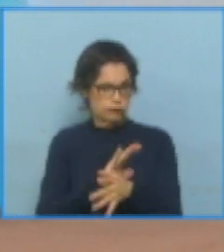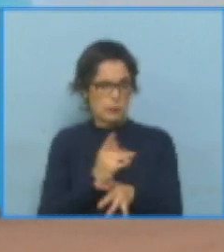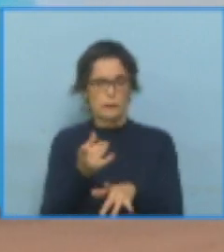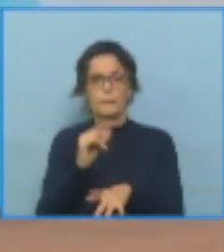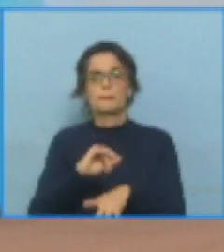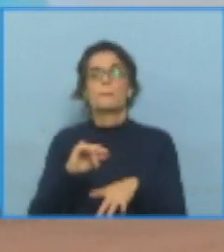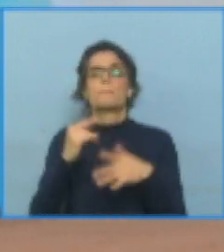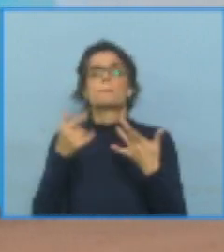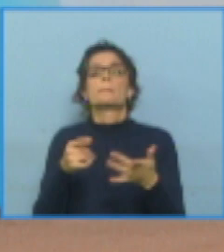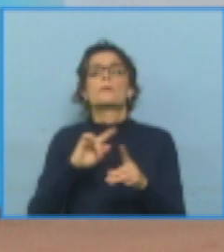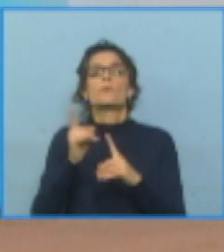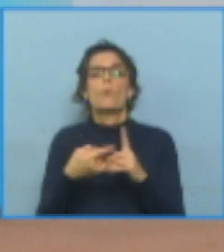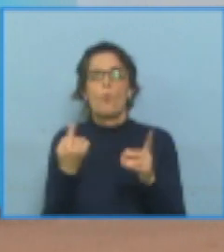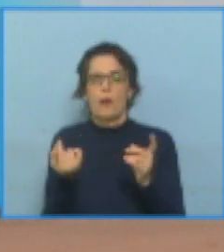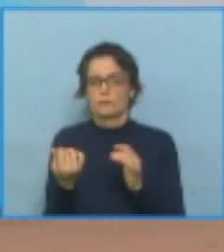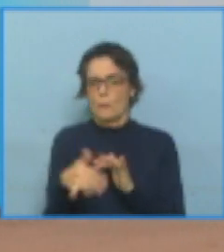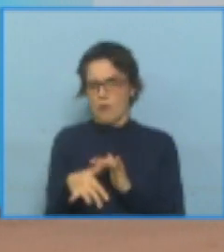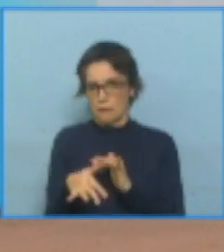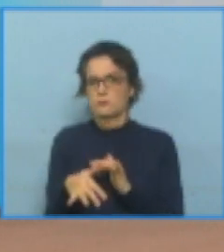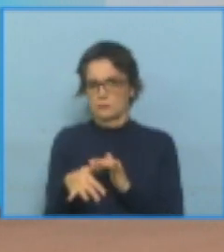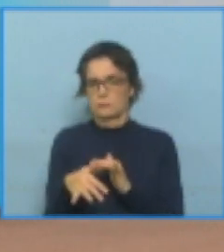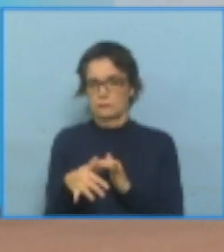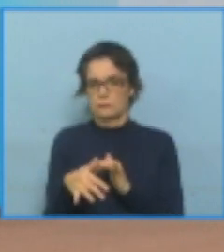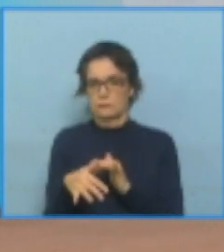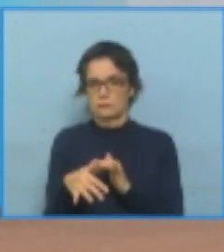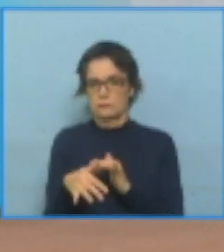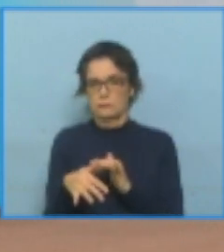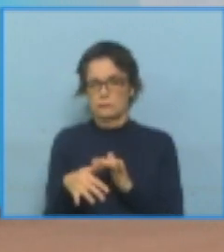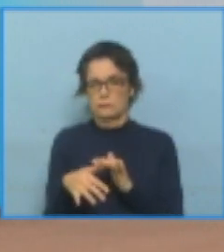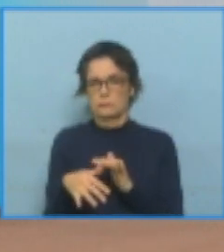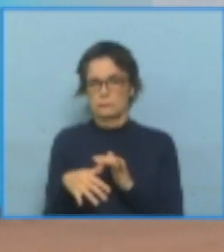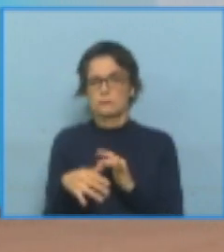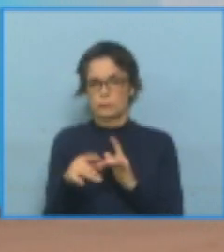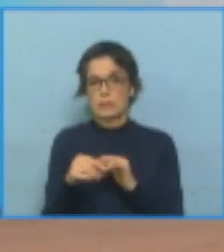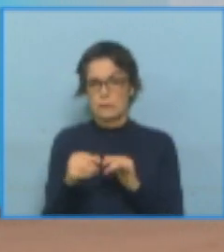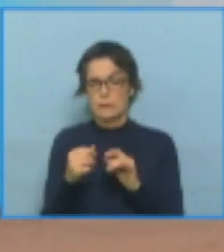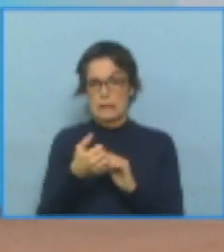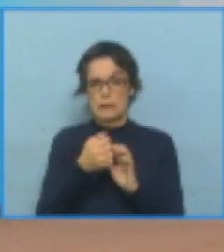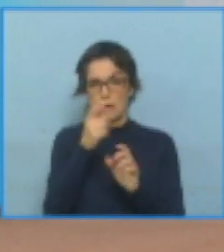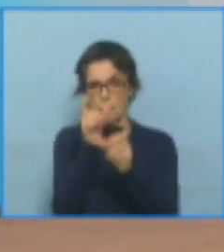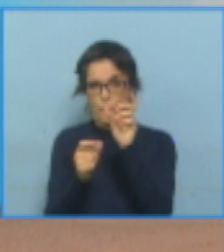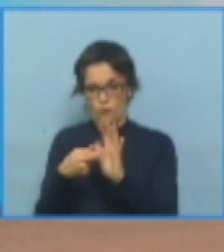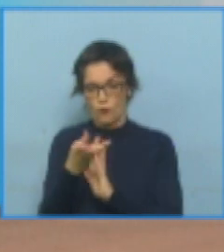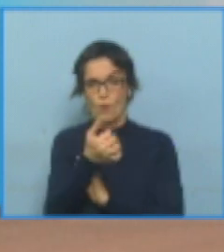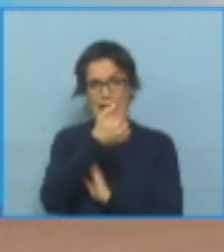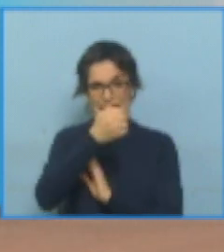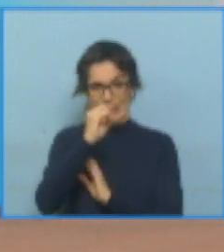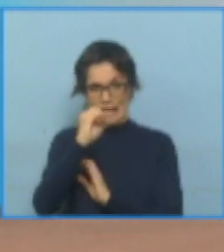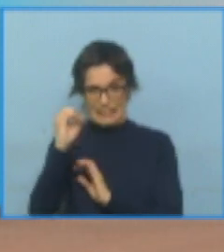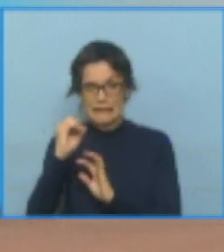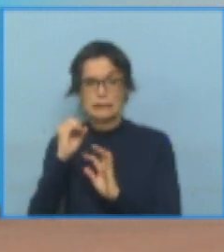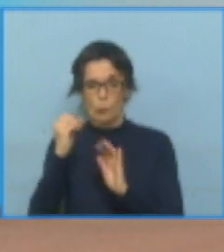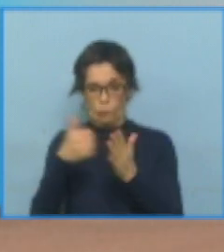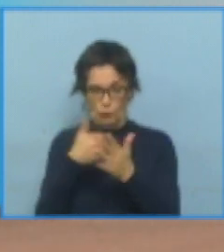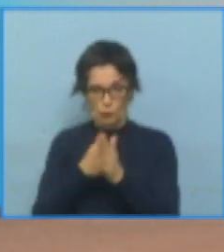há forma agradável de olhar para estes números. Estamos a falar em 500 pessoas mortas nos últimos 15 anos,